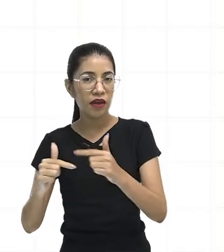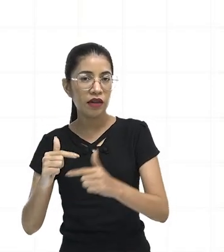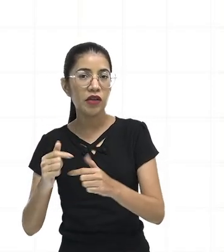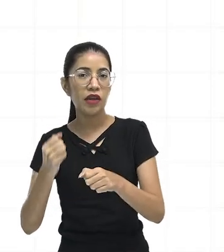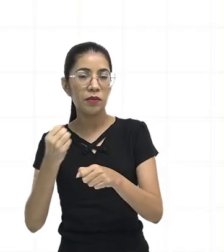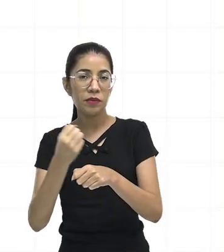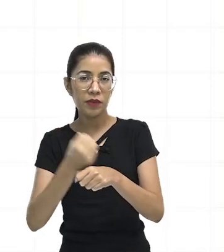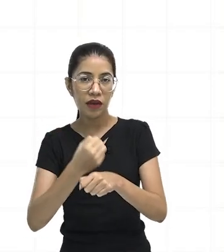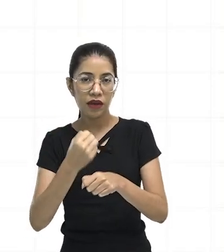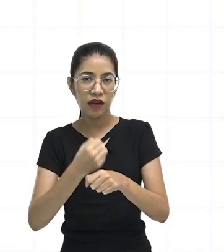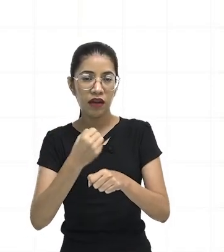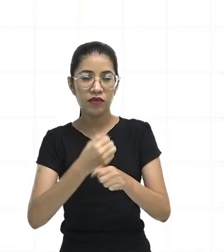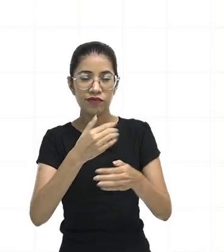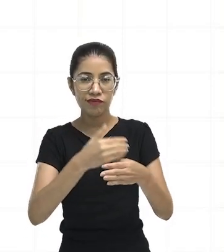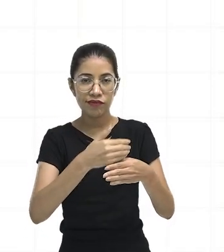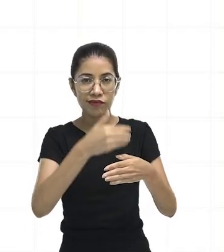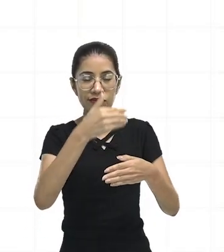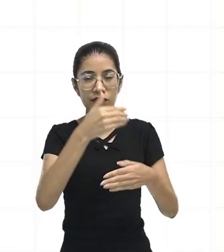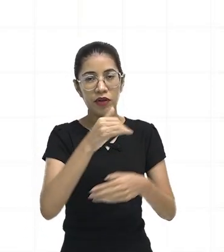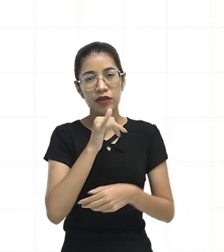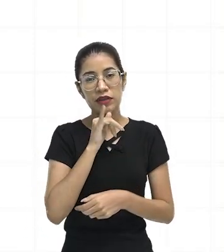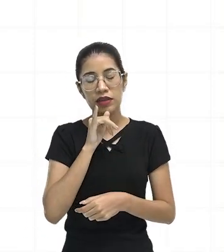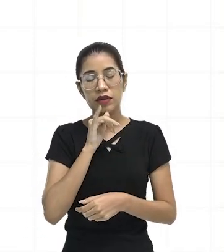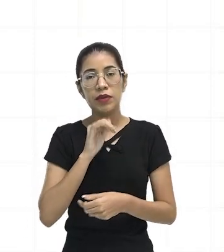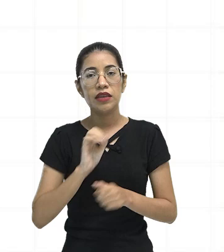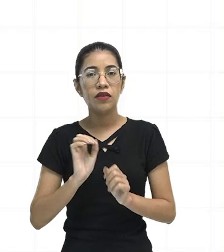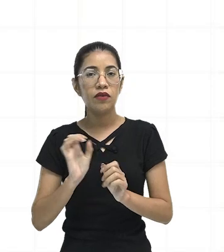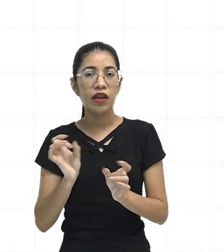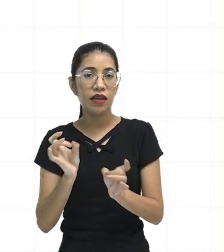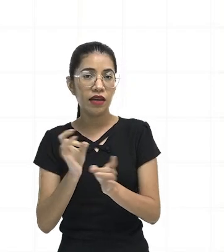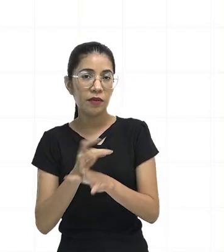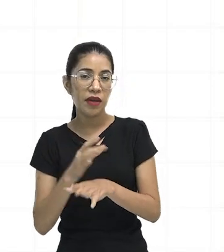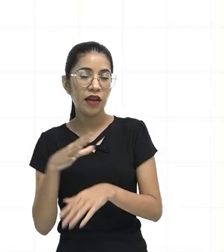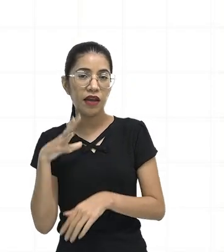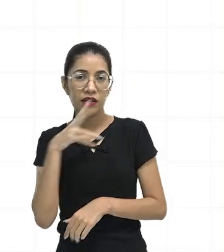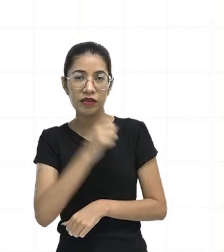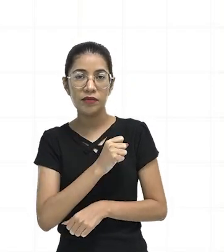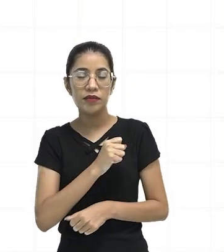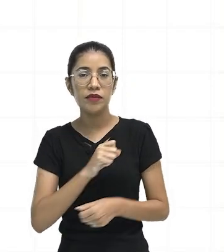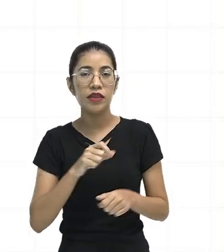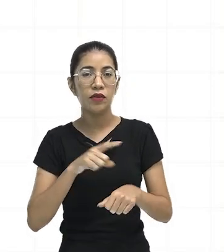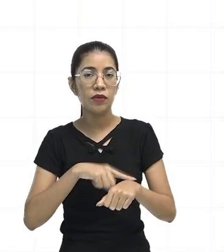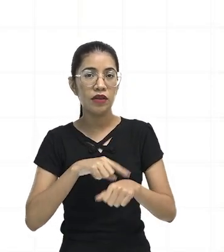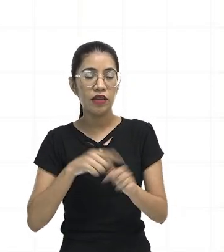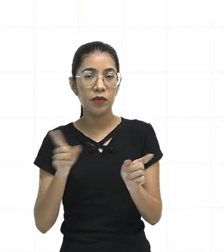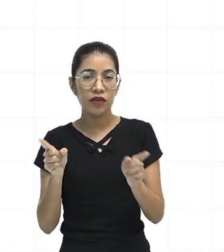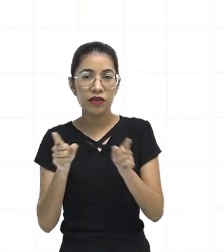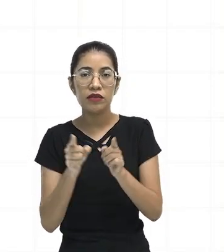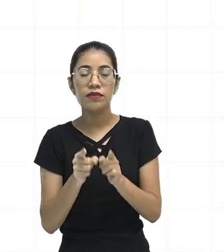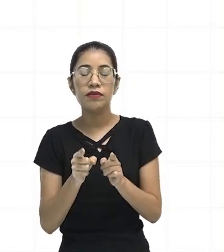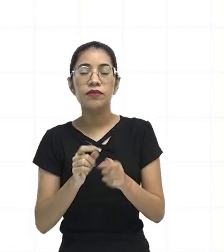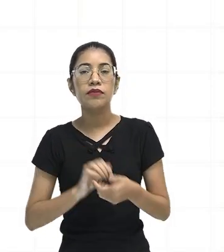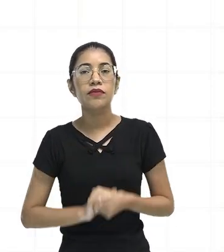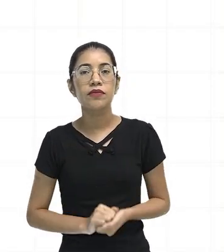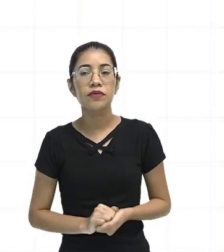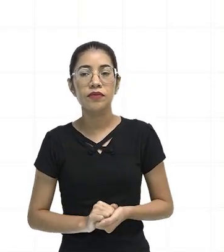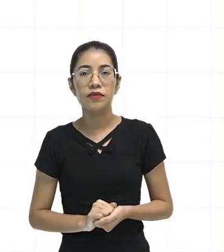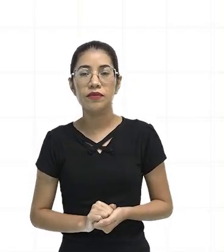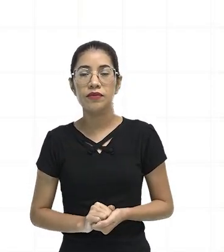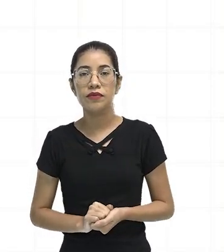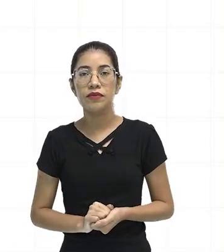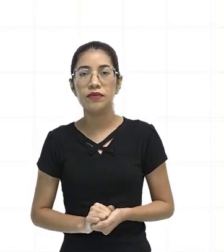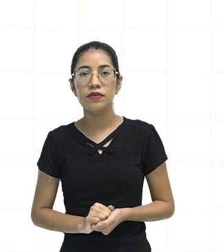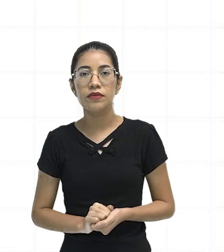a fazer um certo serviço, esse serviço será feito num tempo menor, tá bom? Aqui embaixo eu vou colocar aqui